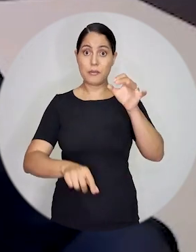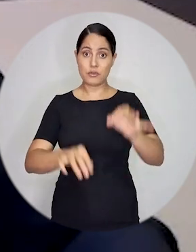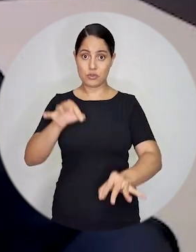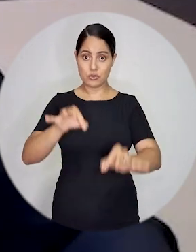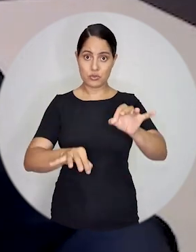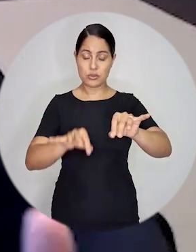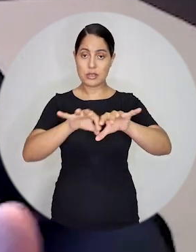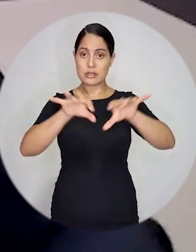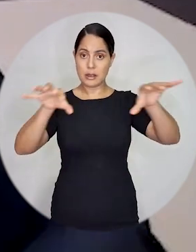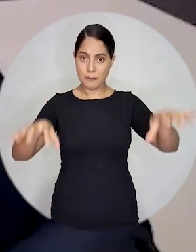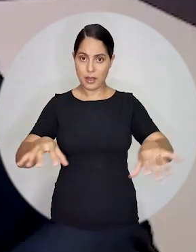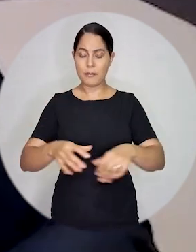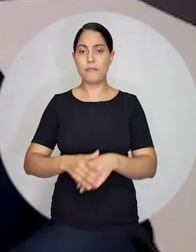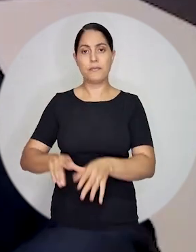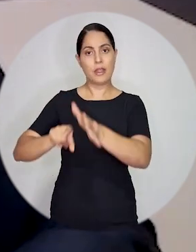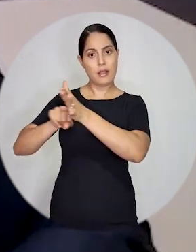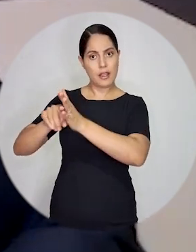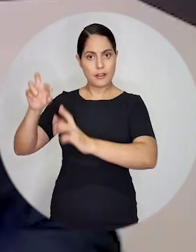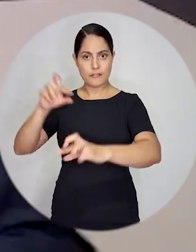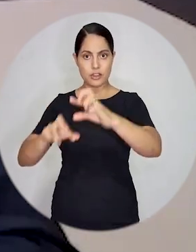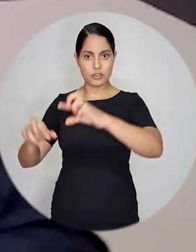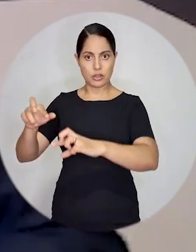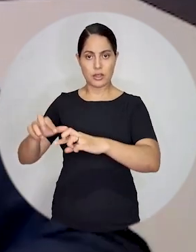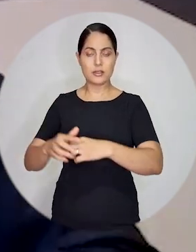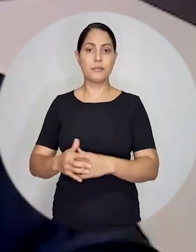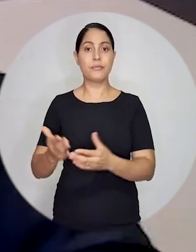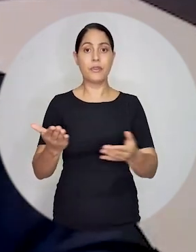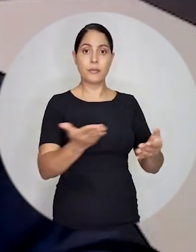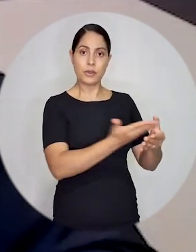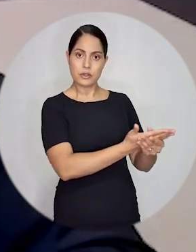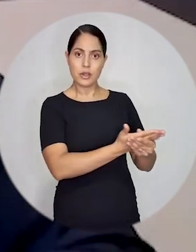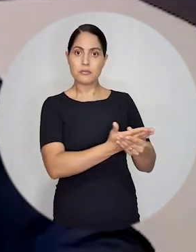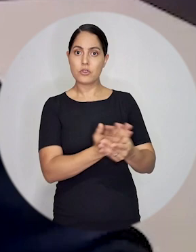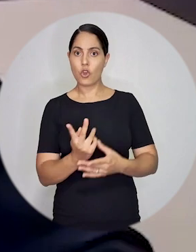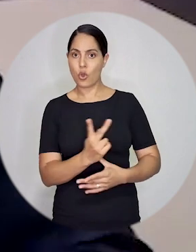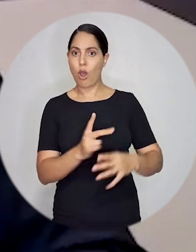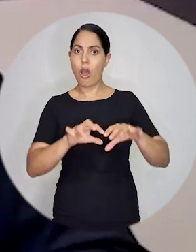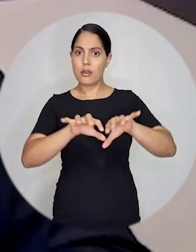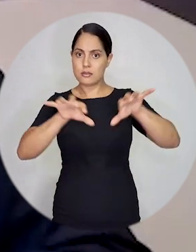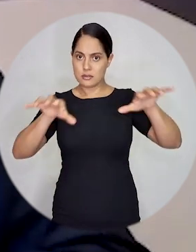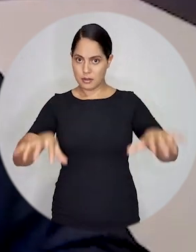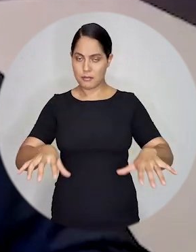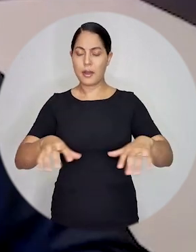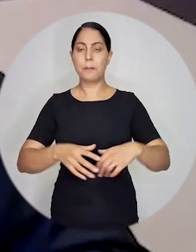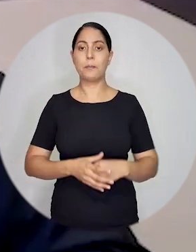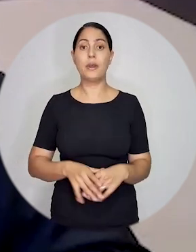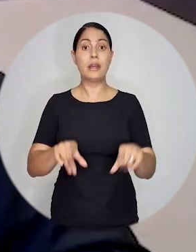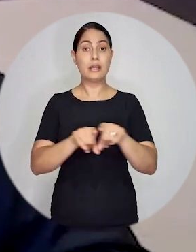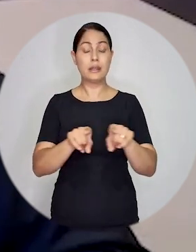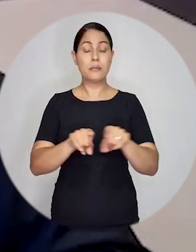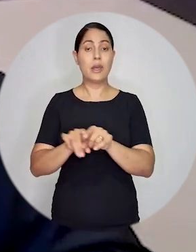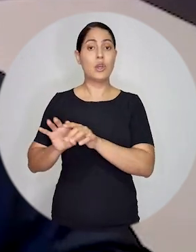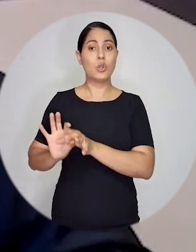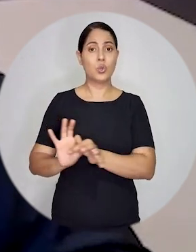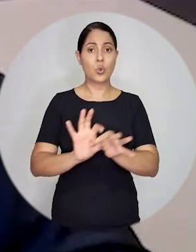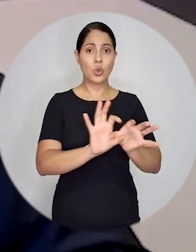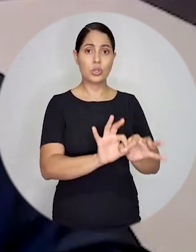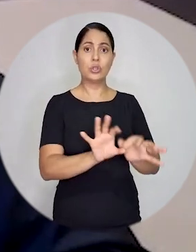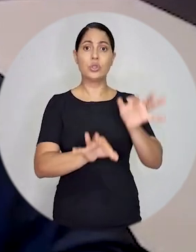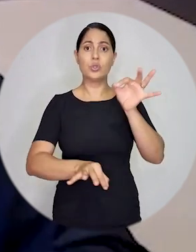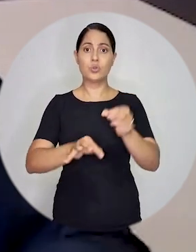de investigação da atividade jurisdicional na fase processual. Dito de outro modo, com a instituição do